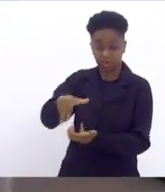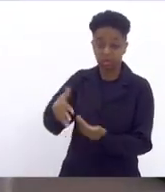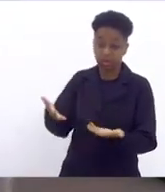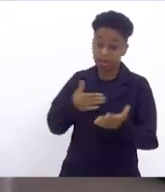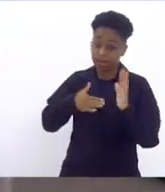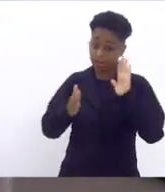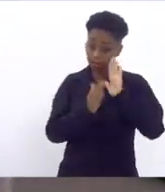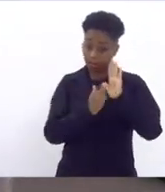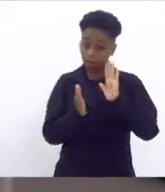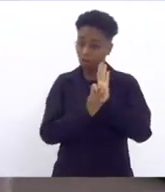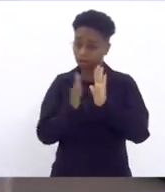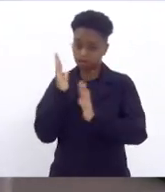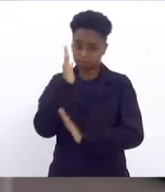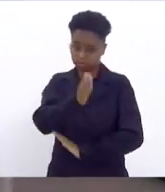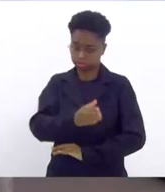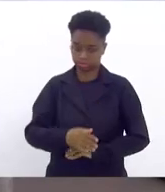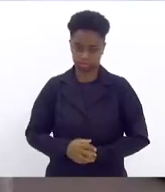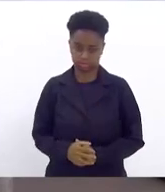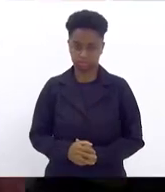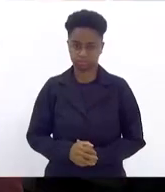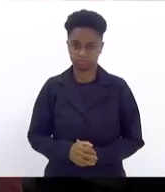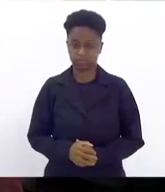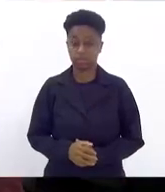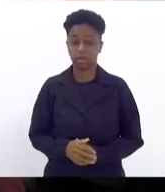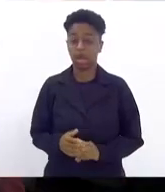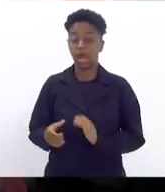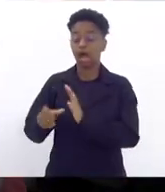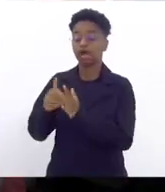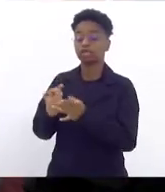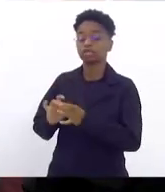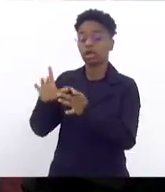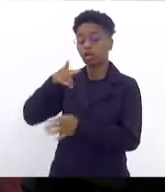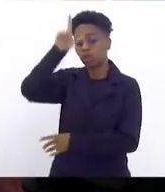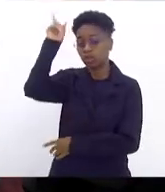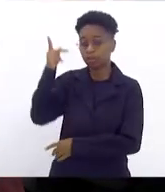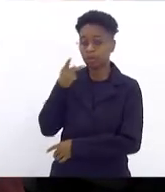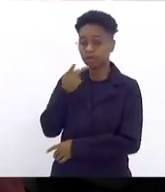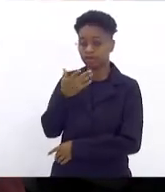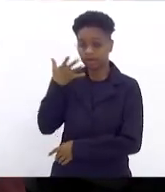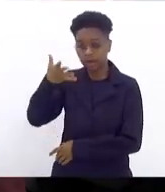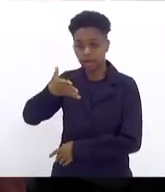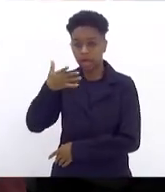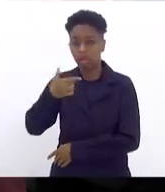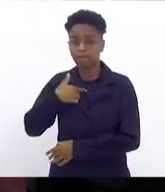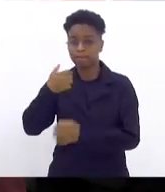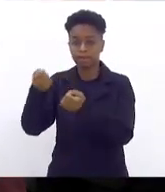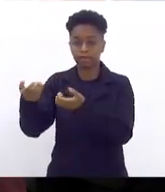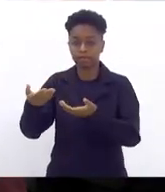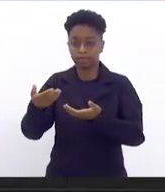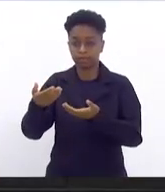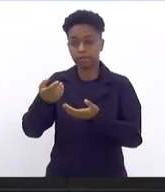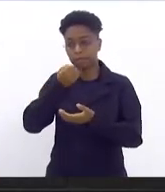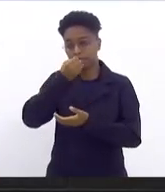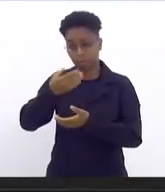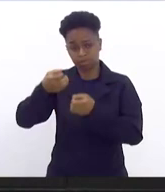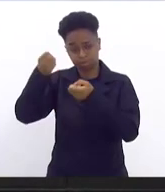proposta objetiva. Então, eu vou, pode passar a palavra para o deputado Luiz Paulo. Muito bem-vindo à sugestão, deputado Mink. Eu